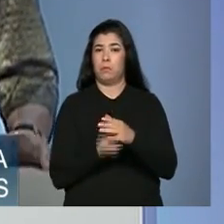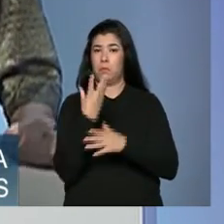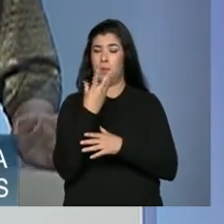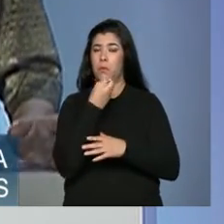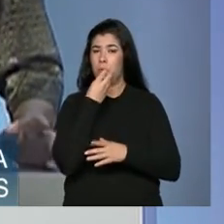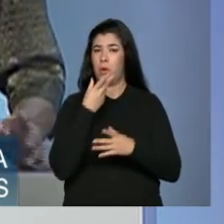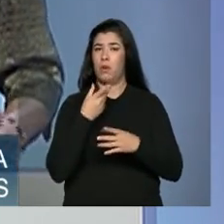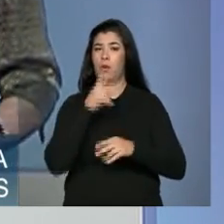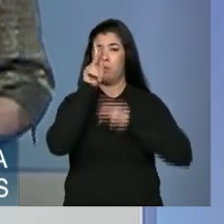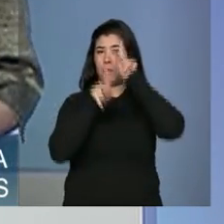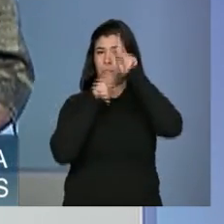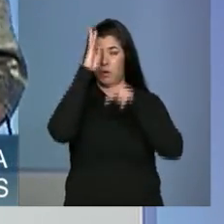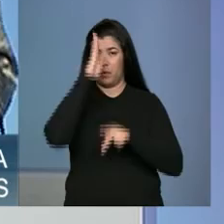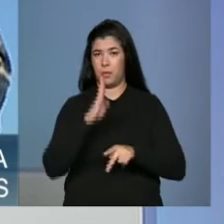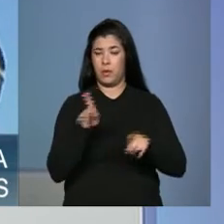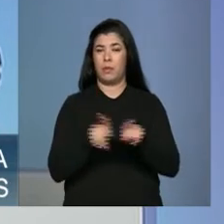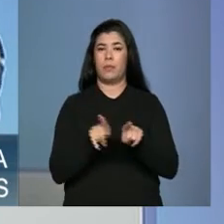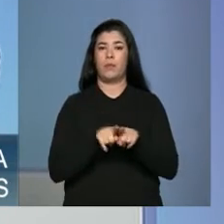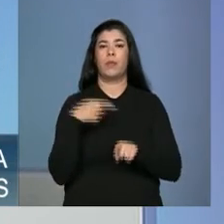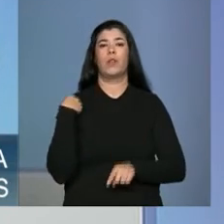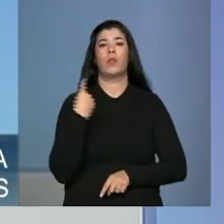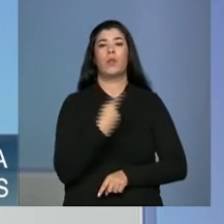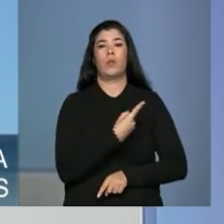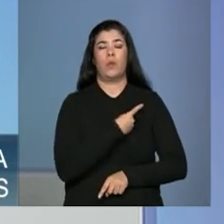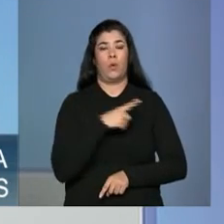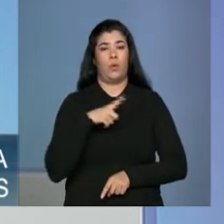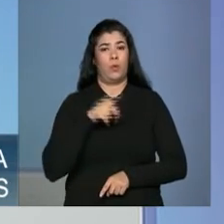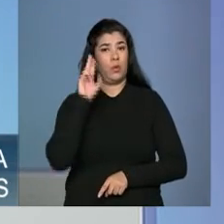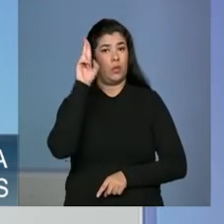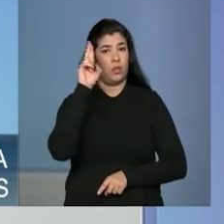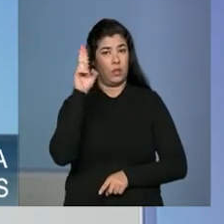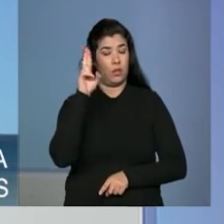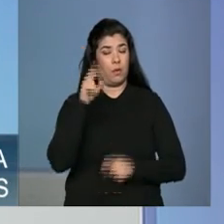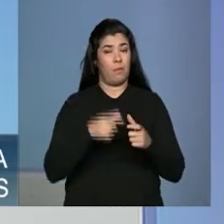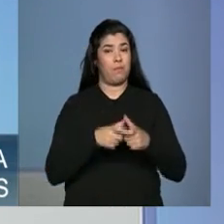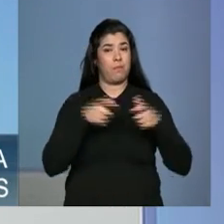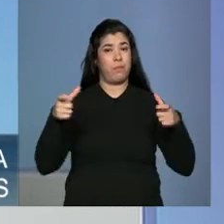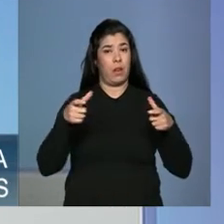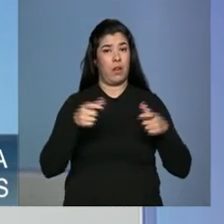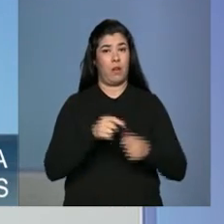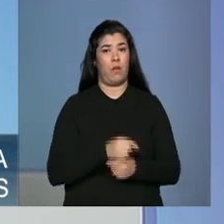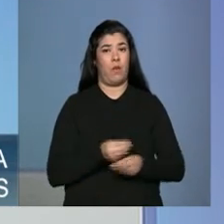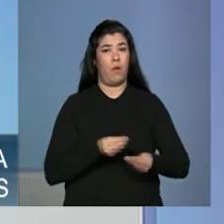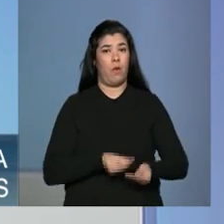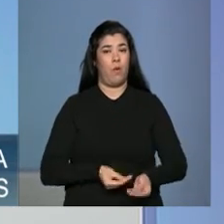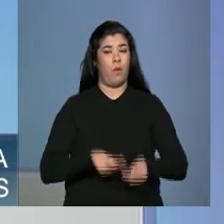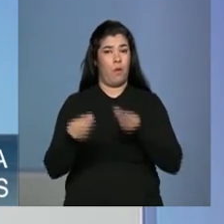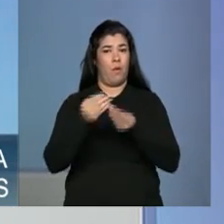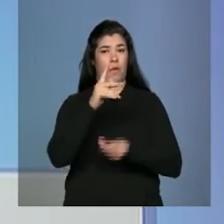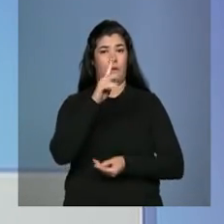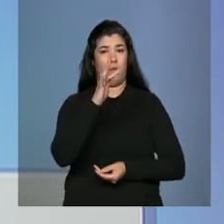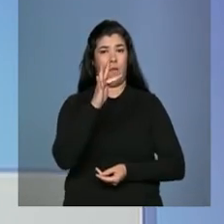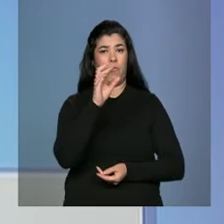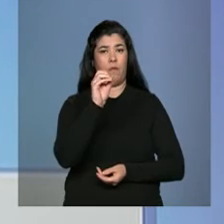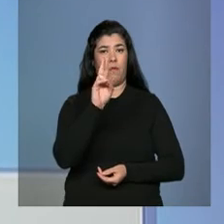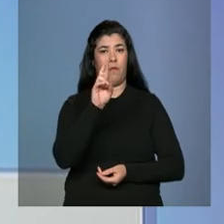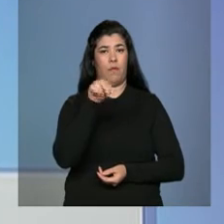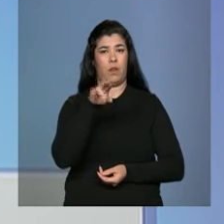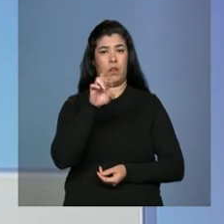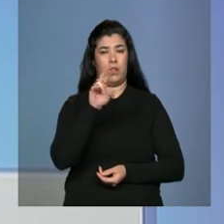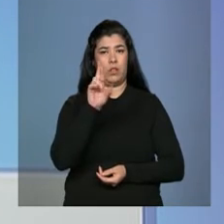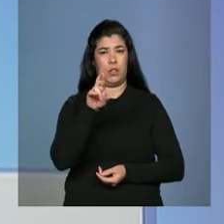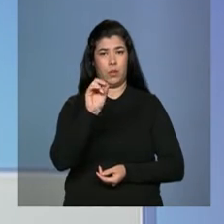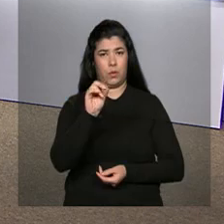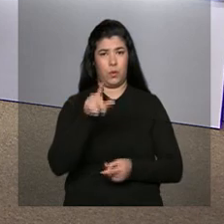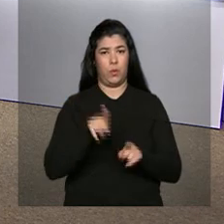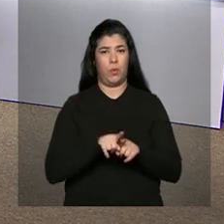também nós hoje somos os grandes fornecedores de proteínas e alimentos para o conjunto